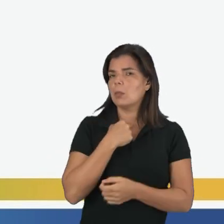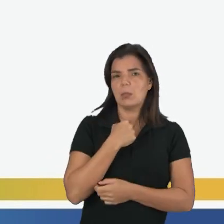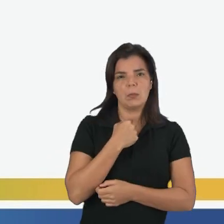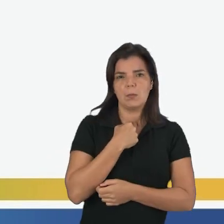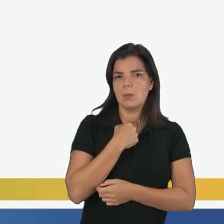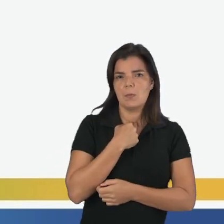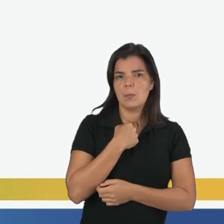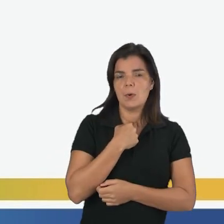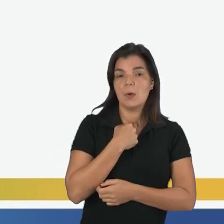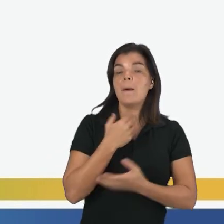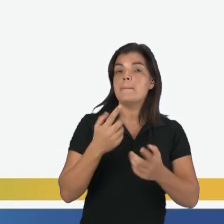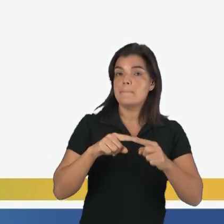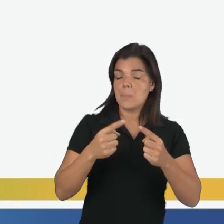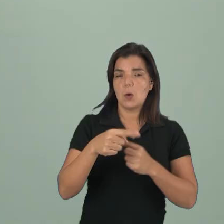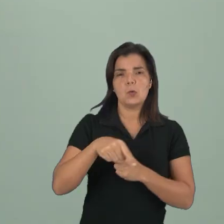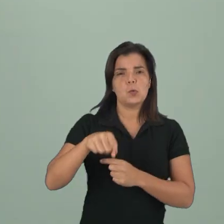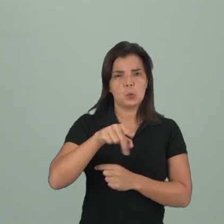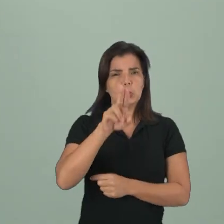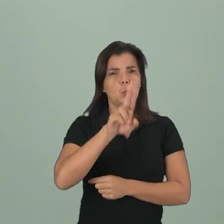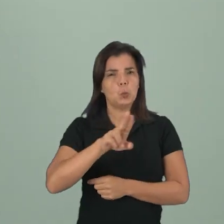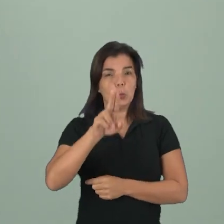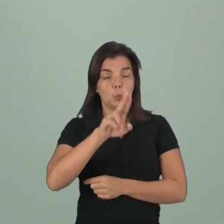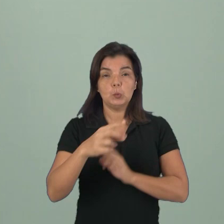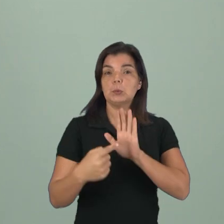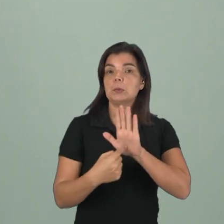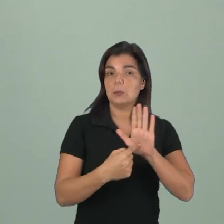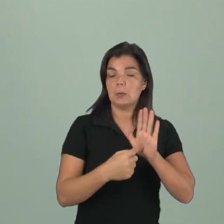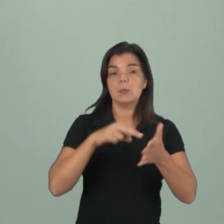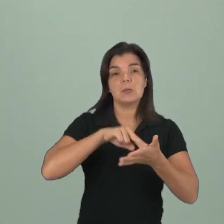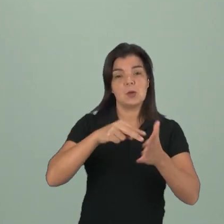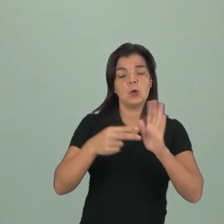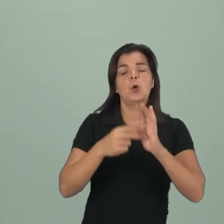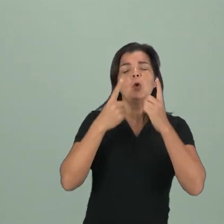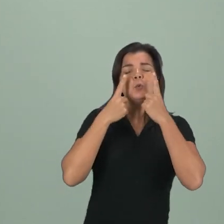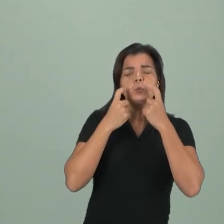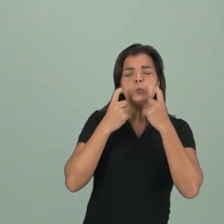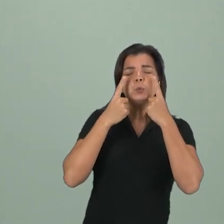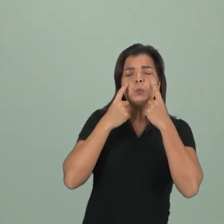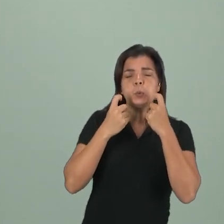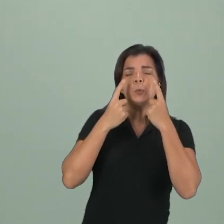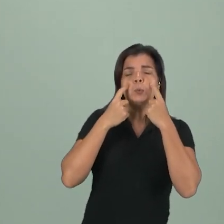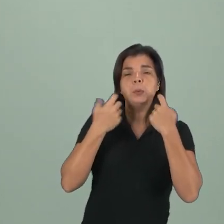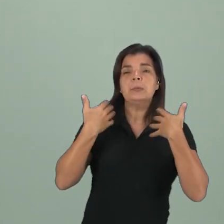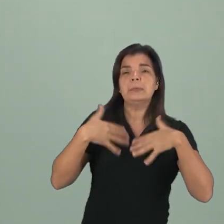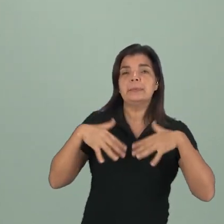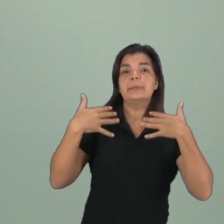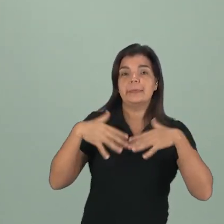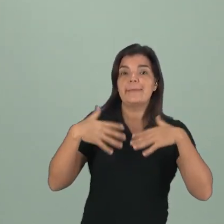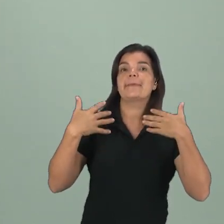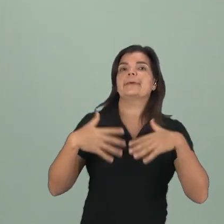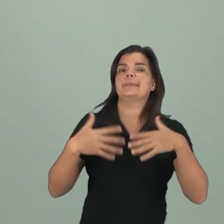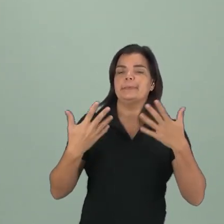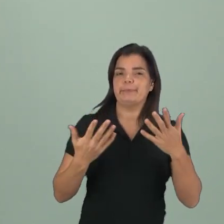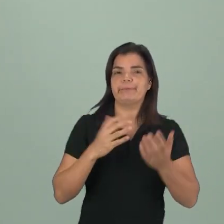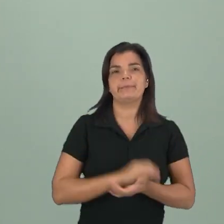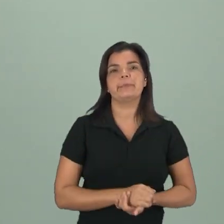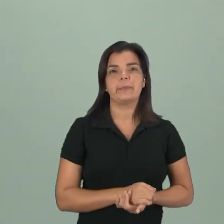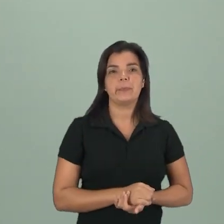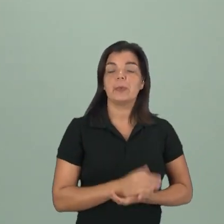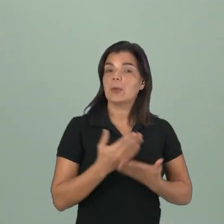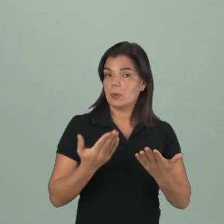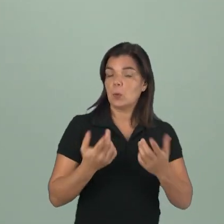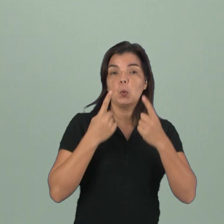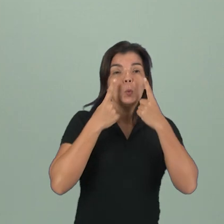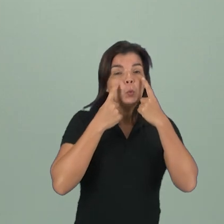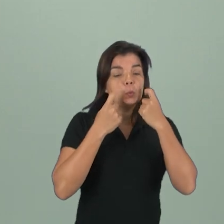de lágrimas, mas quando você usa essa expressão é para dizer que a pessoa chorou muito, demasiadamente. Então